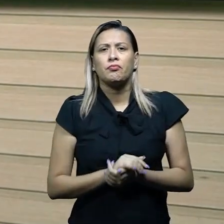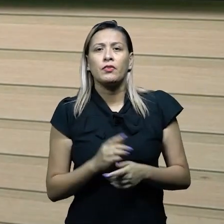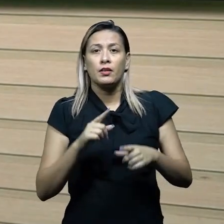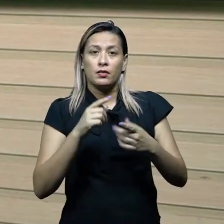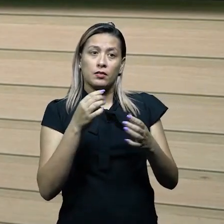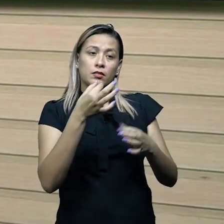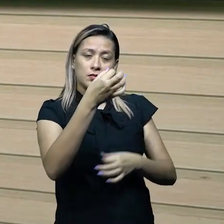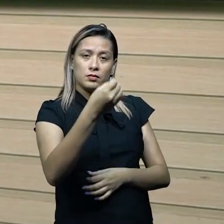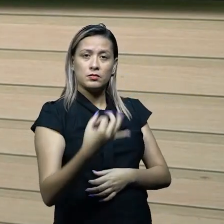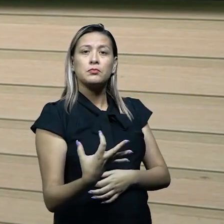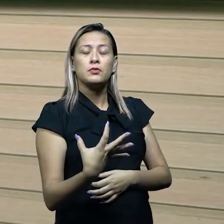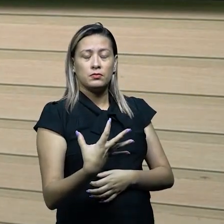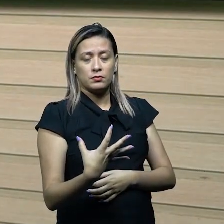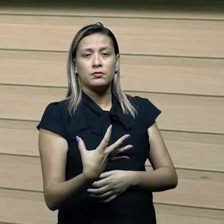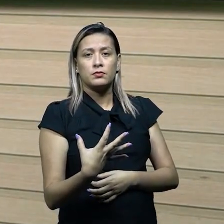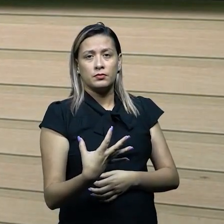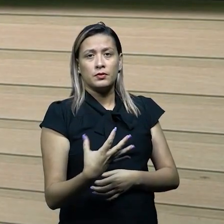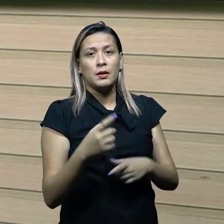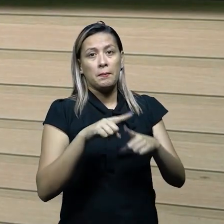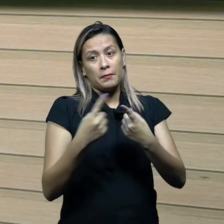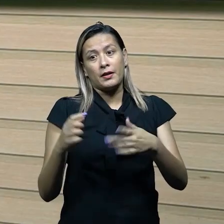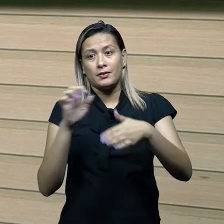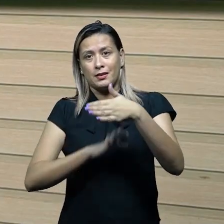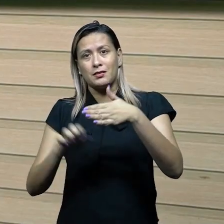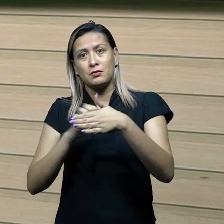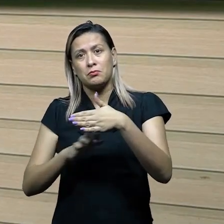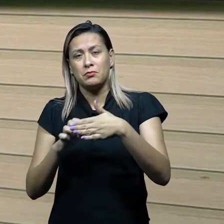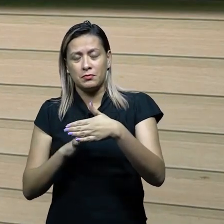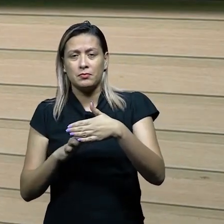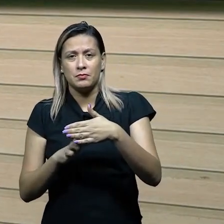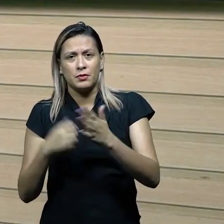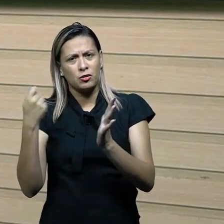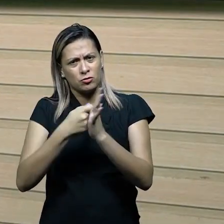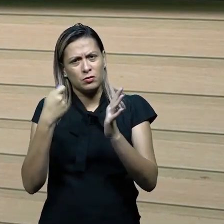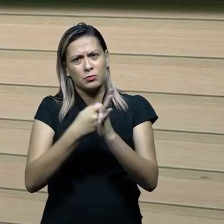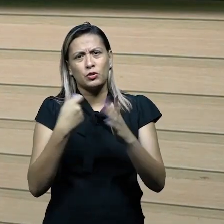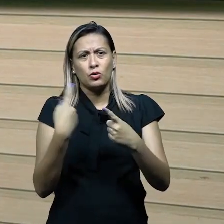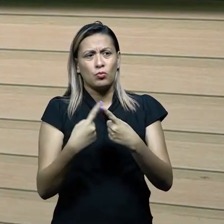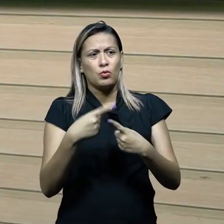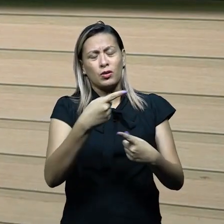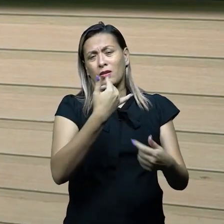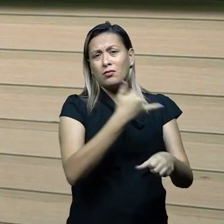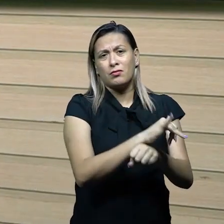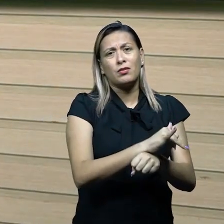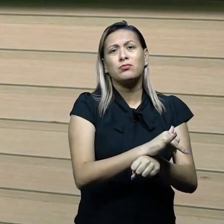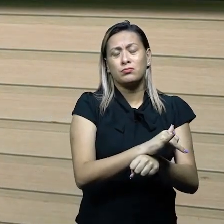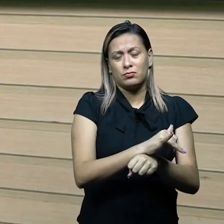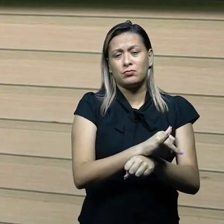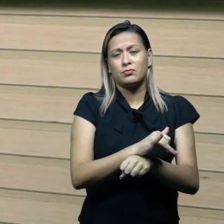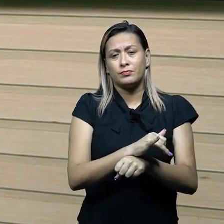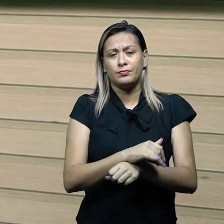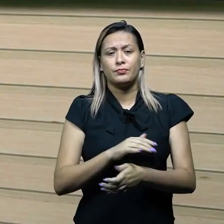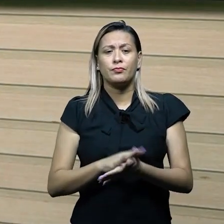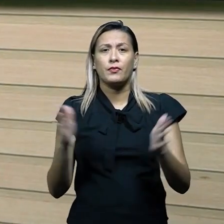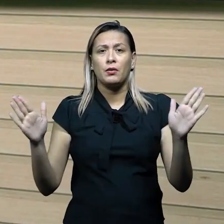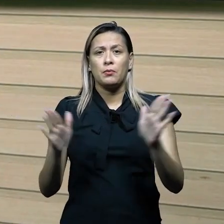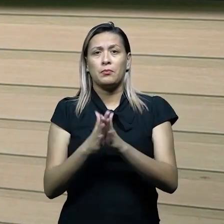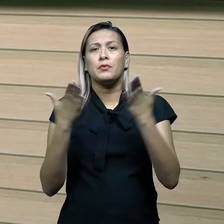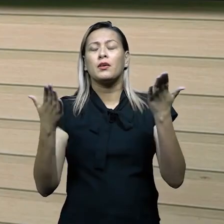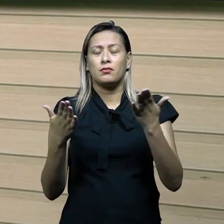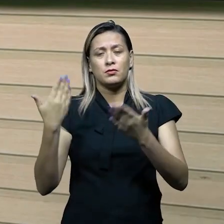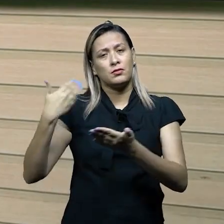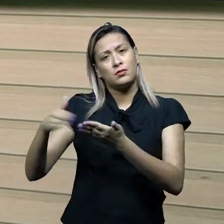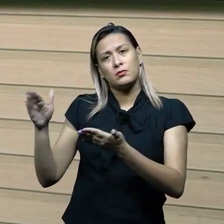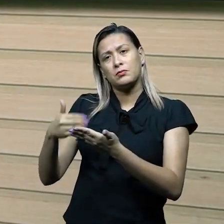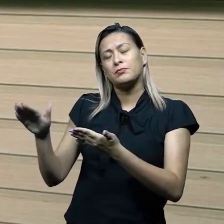que justificam a falta. Mas mesmo justificando, as empresas elas estão brigando com isso. Por quê? Porque o empregado faltou, ele se ausentou, ele deixou de